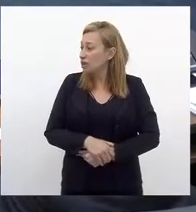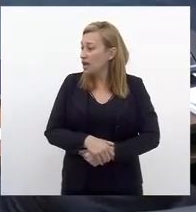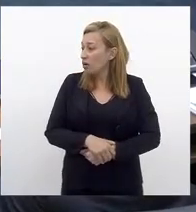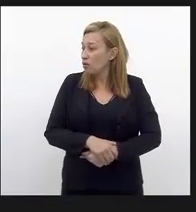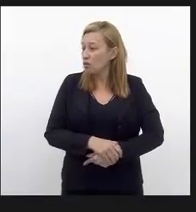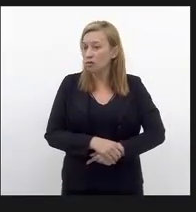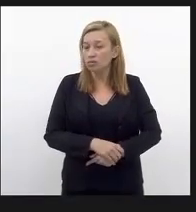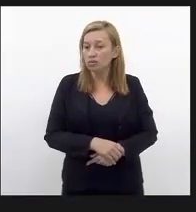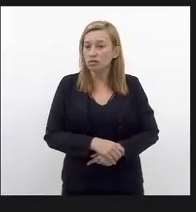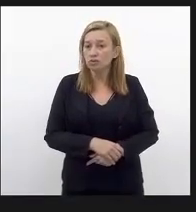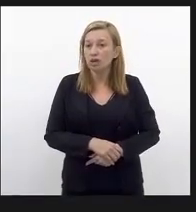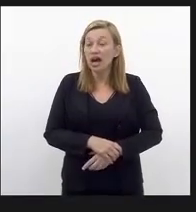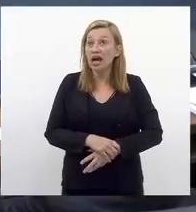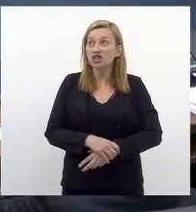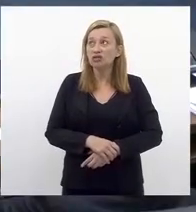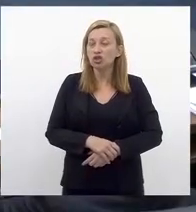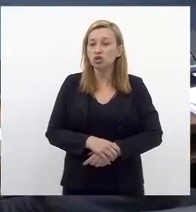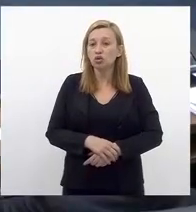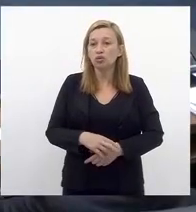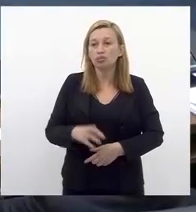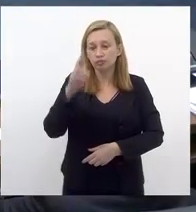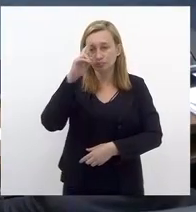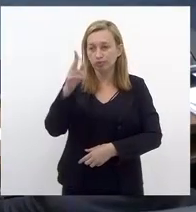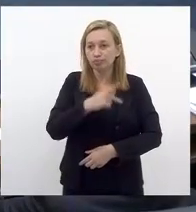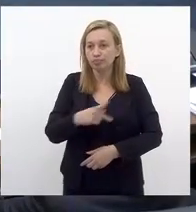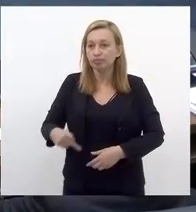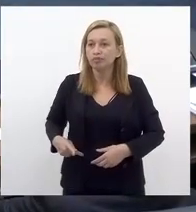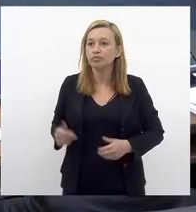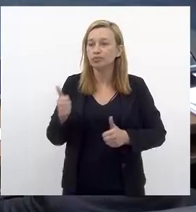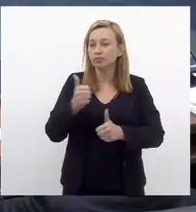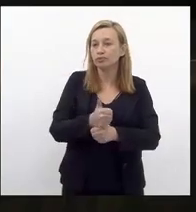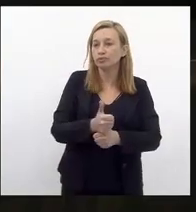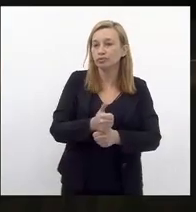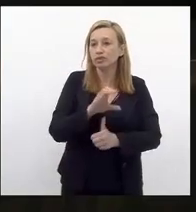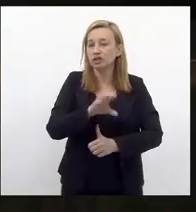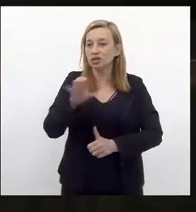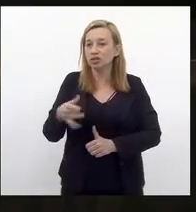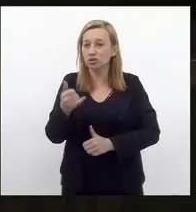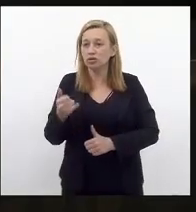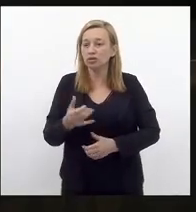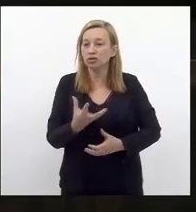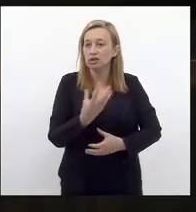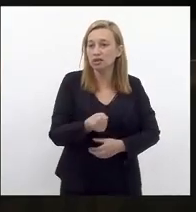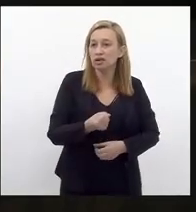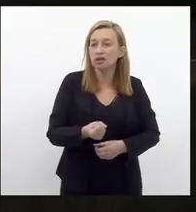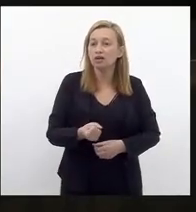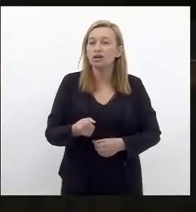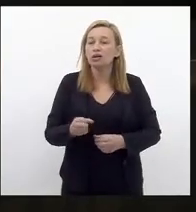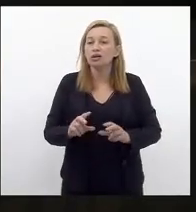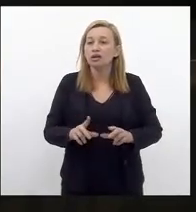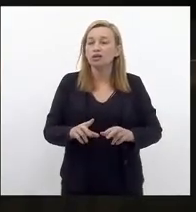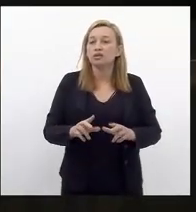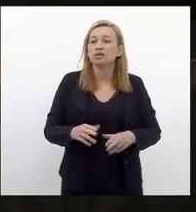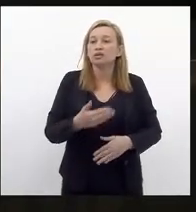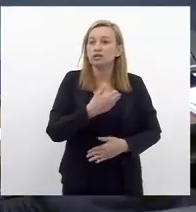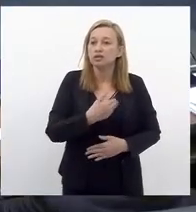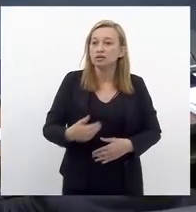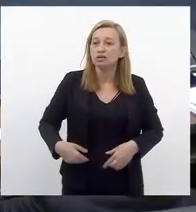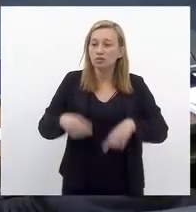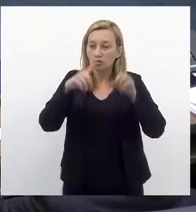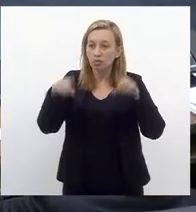favorável seu presidente conforme o substitutivo da ccj pela comissão de servidores públicos deputados Rodrigo